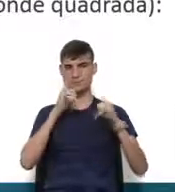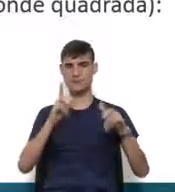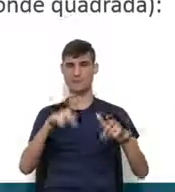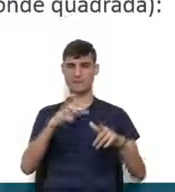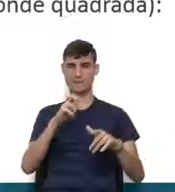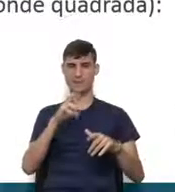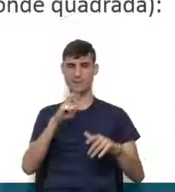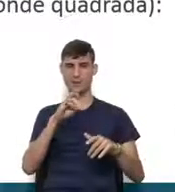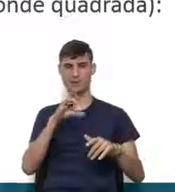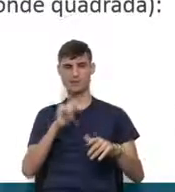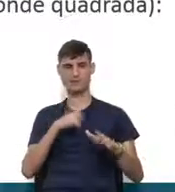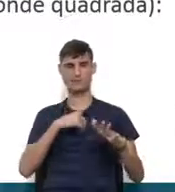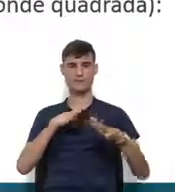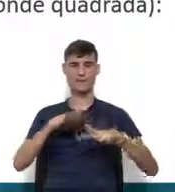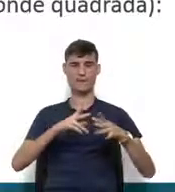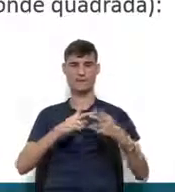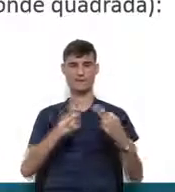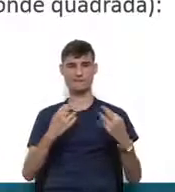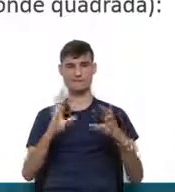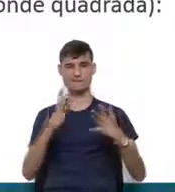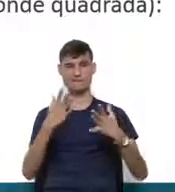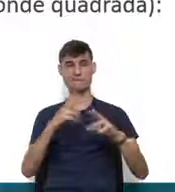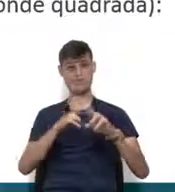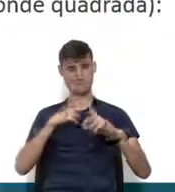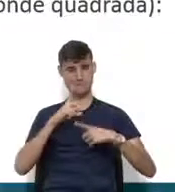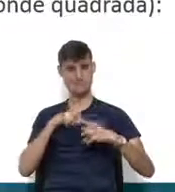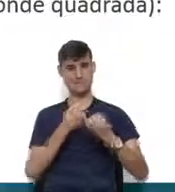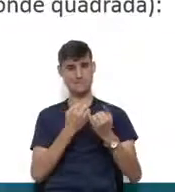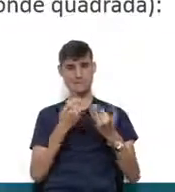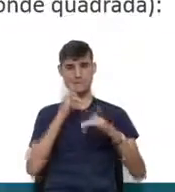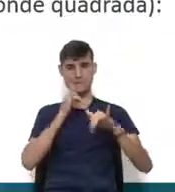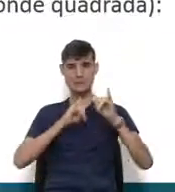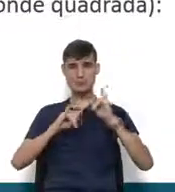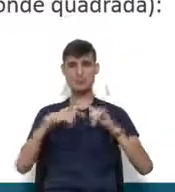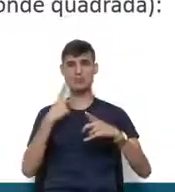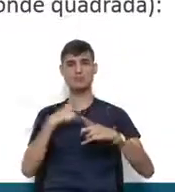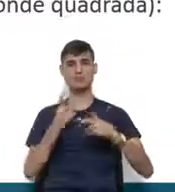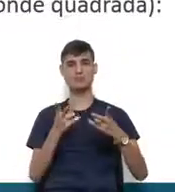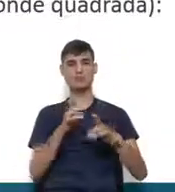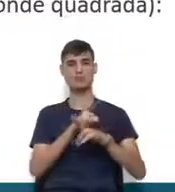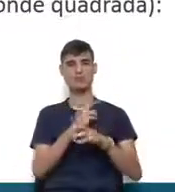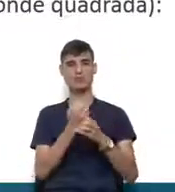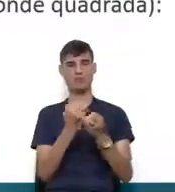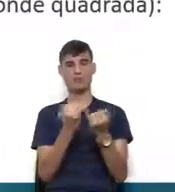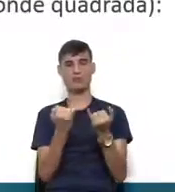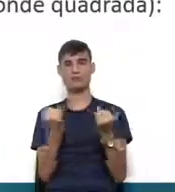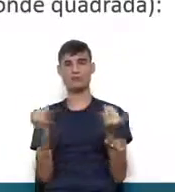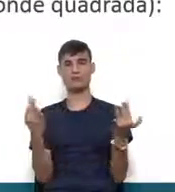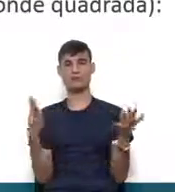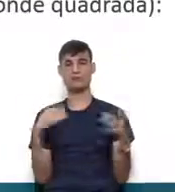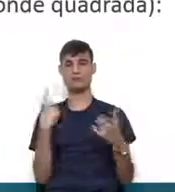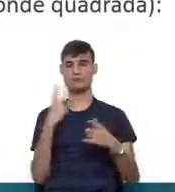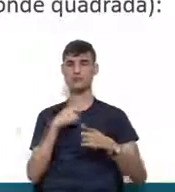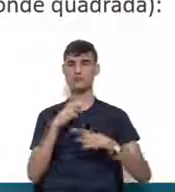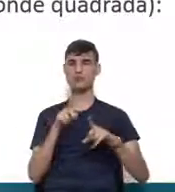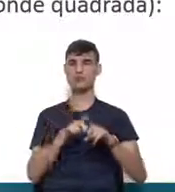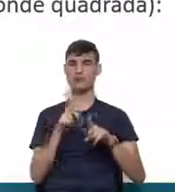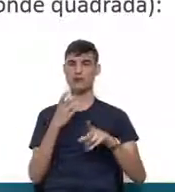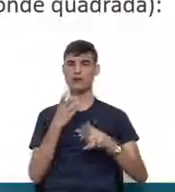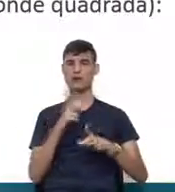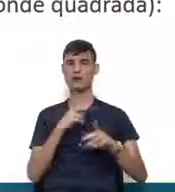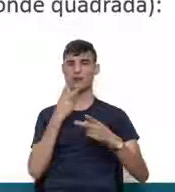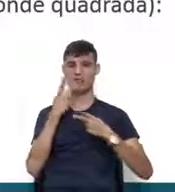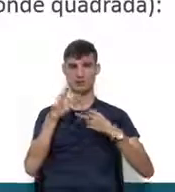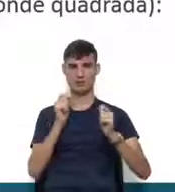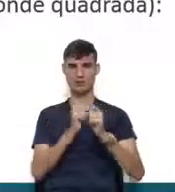periódica. Então, nós vamos considerar esses dados para fazer a substituição depois dos nossos coeficientes. E eu quero comentar com você